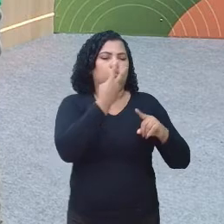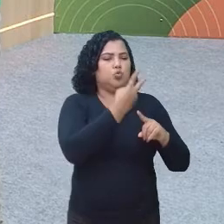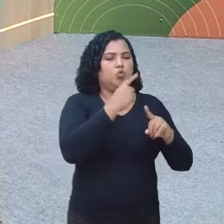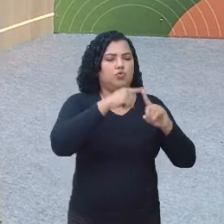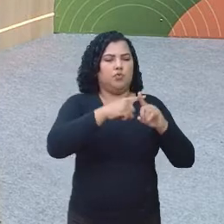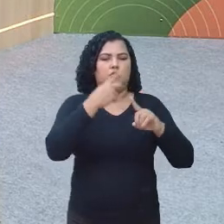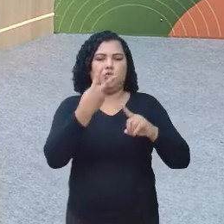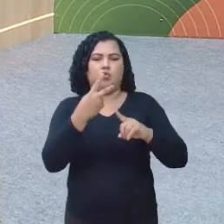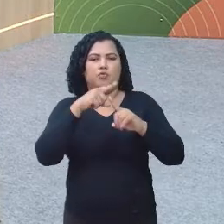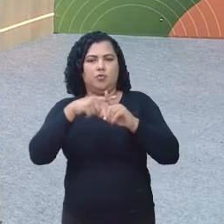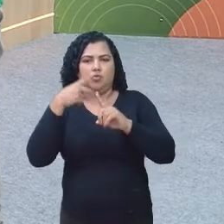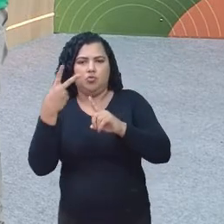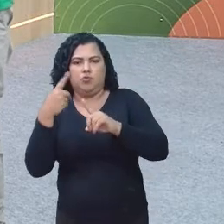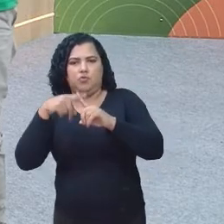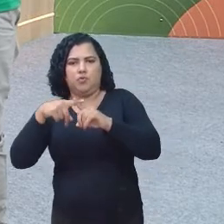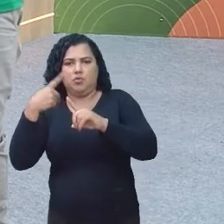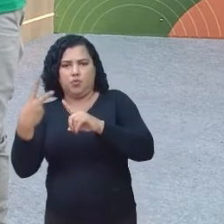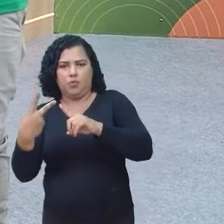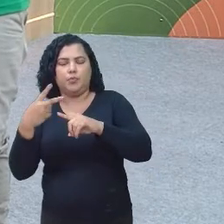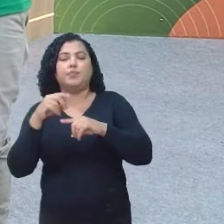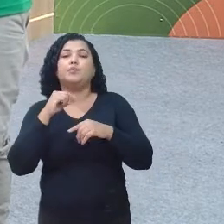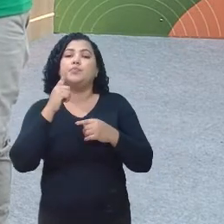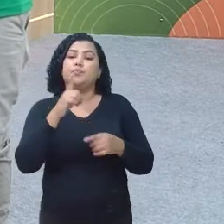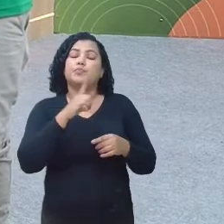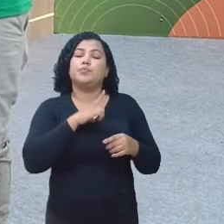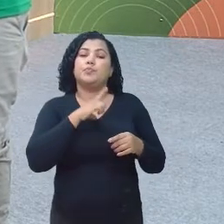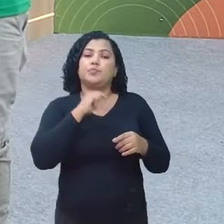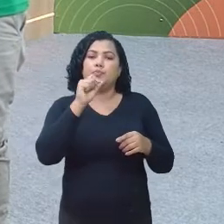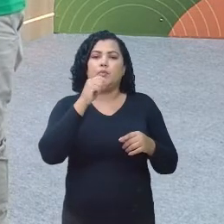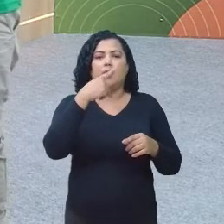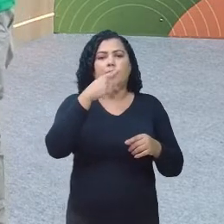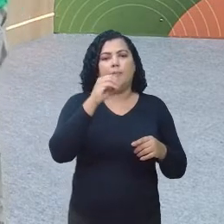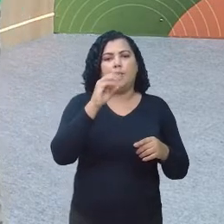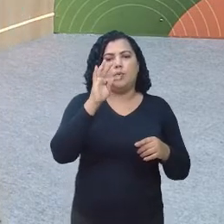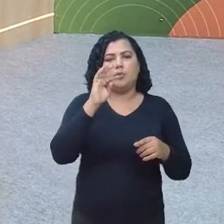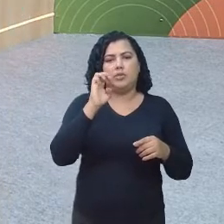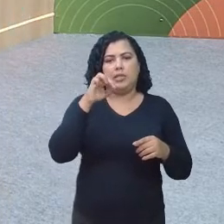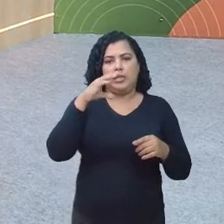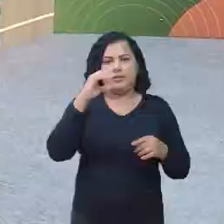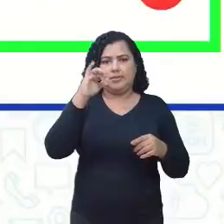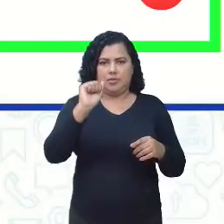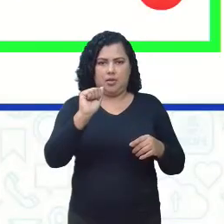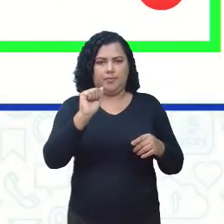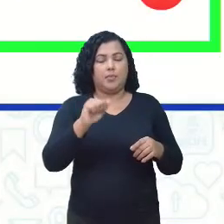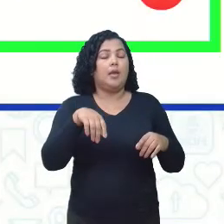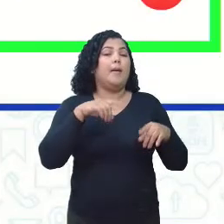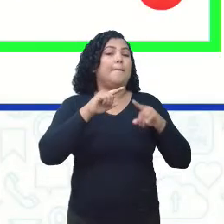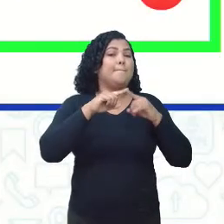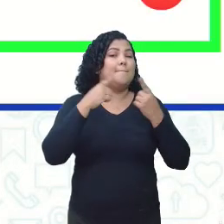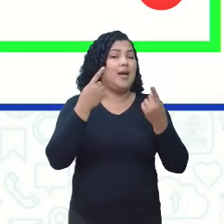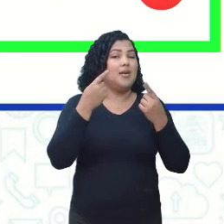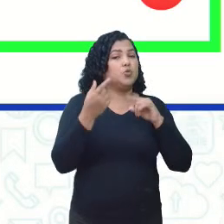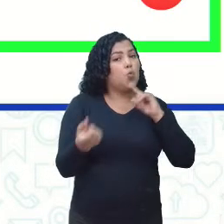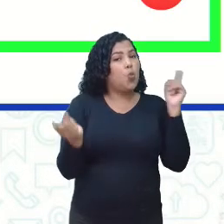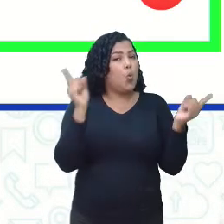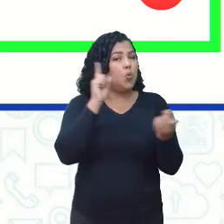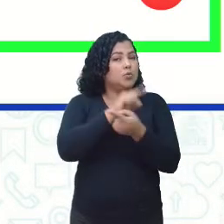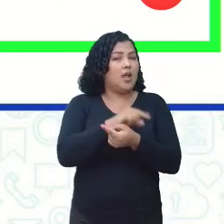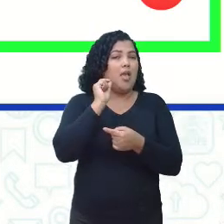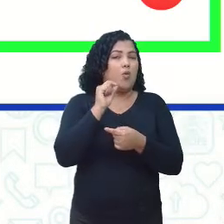contrário, você tem o que a gente chama de radiciação. Nessa tela, eu estou colocando aqui, ó,